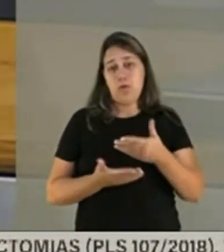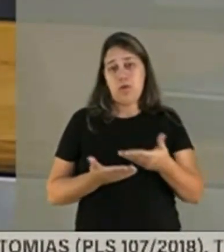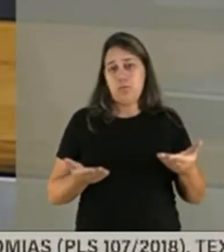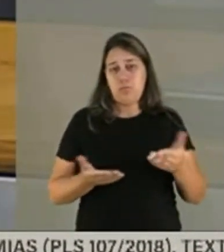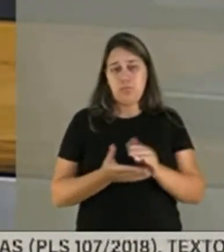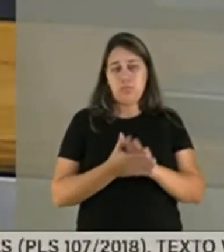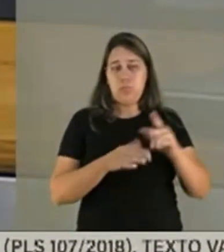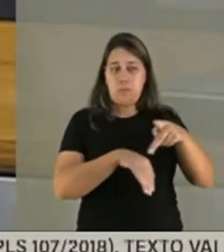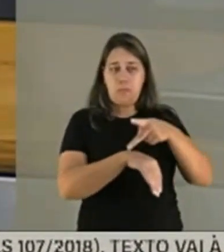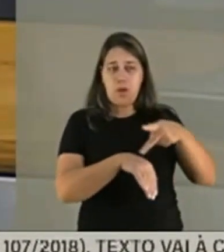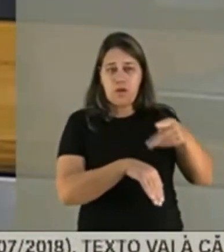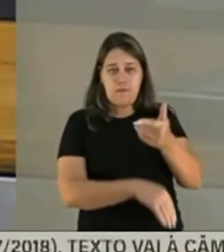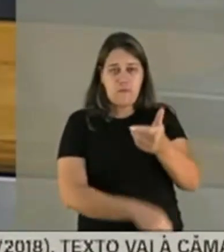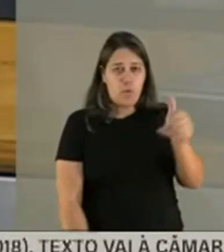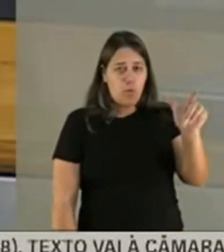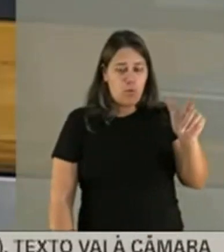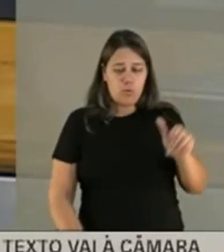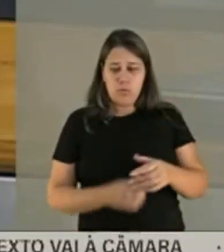no exterior,